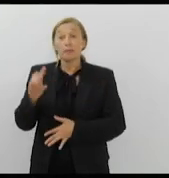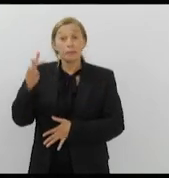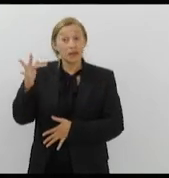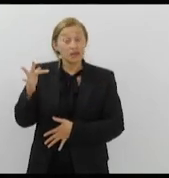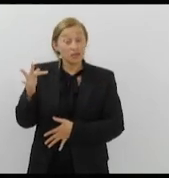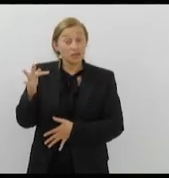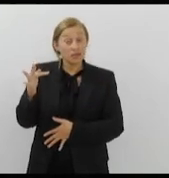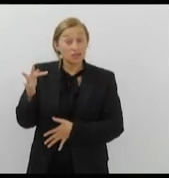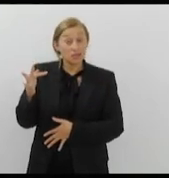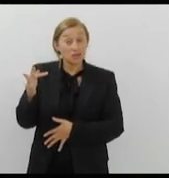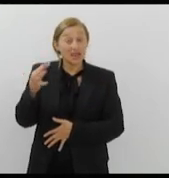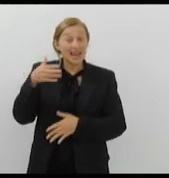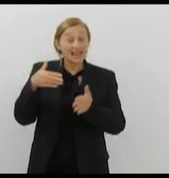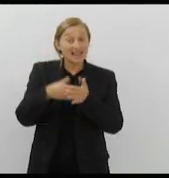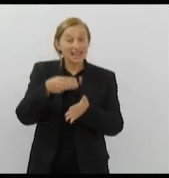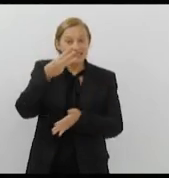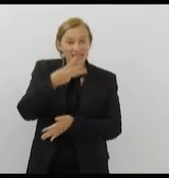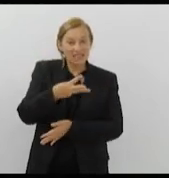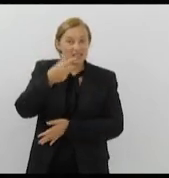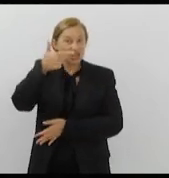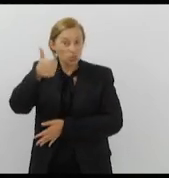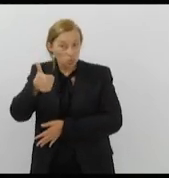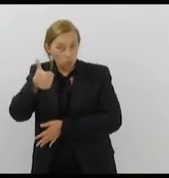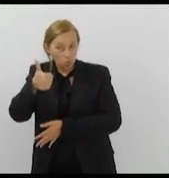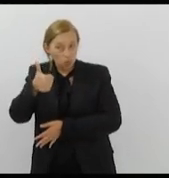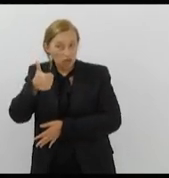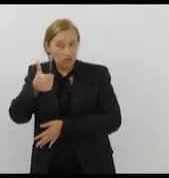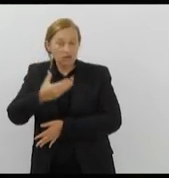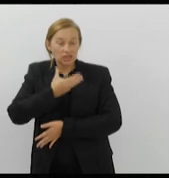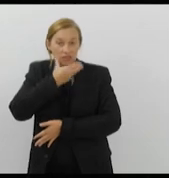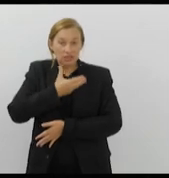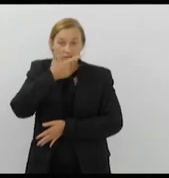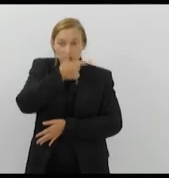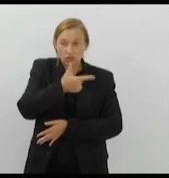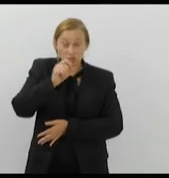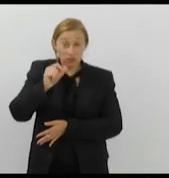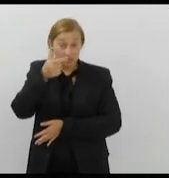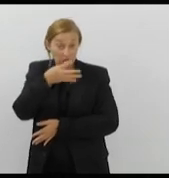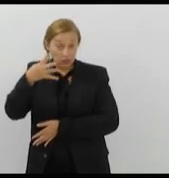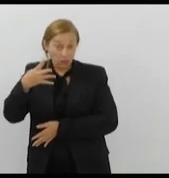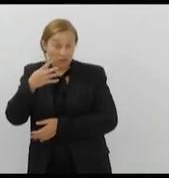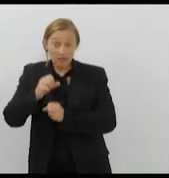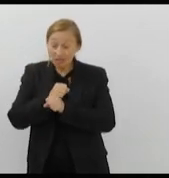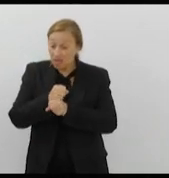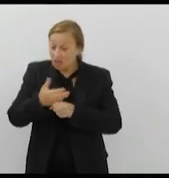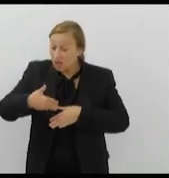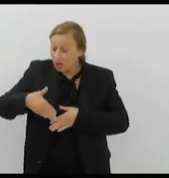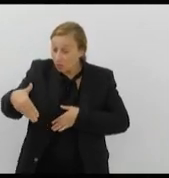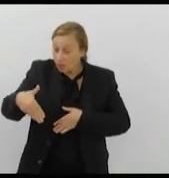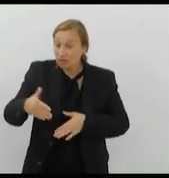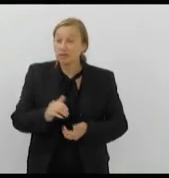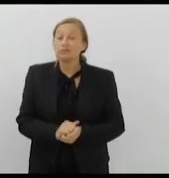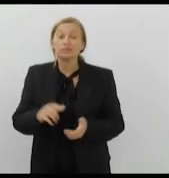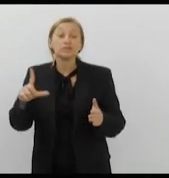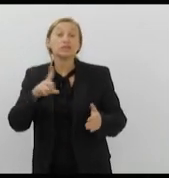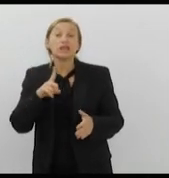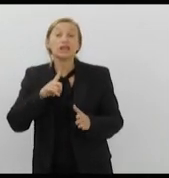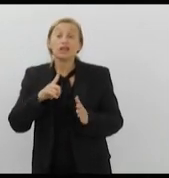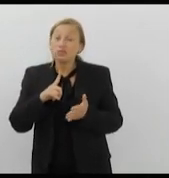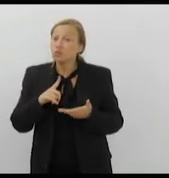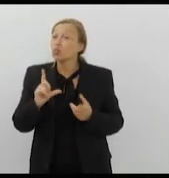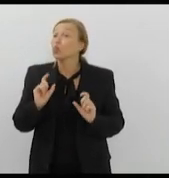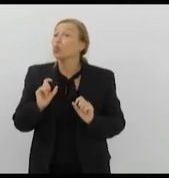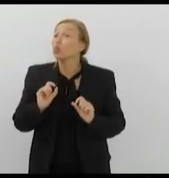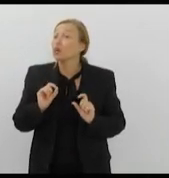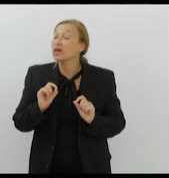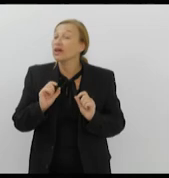tudo vigorar até 31 de dezembro de 2024, este ano, nós teríamos aqui